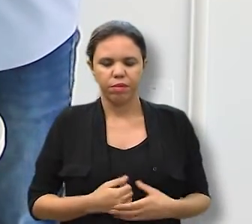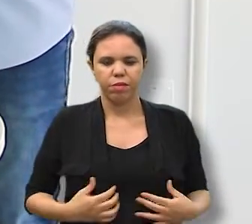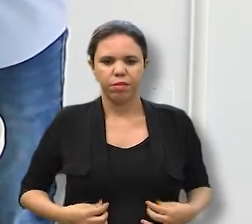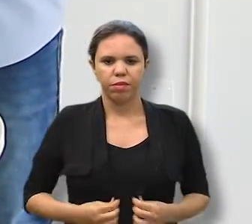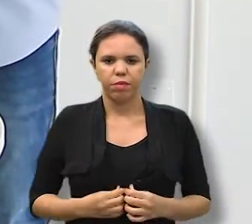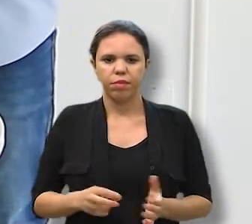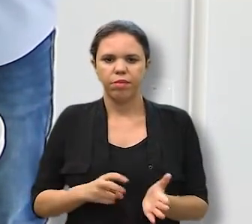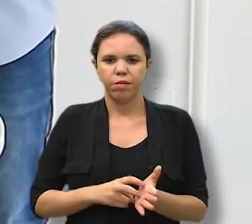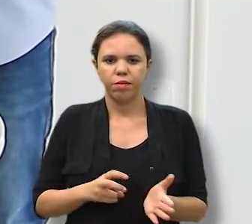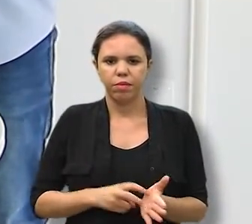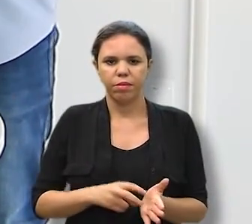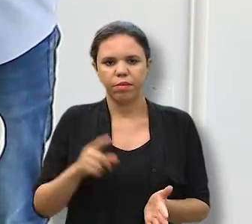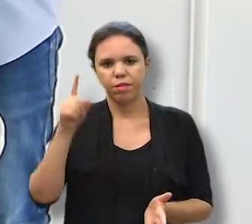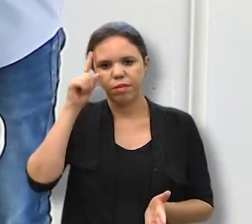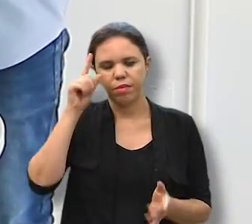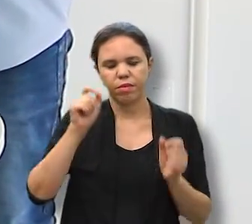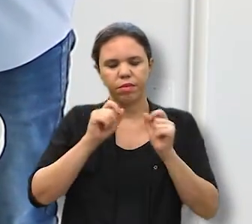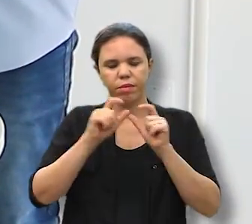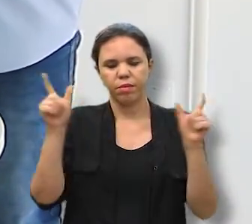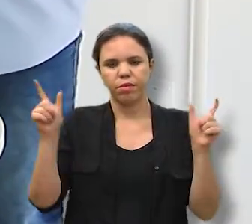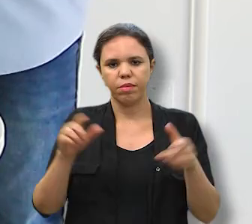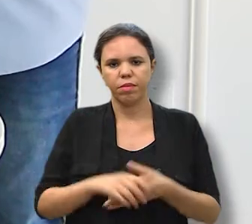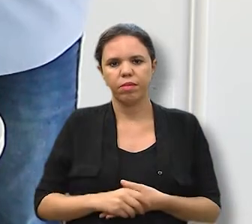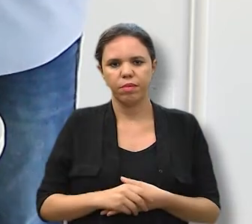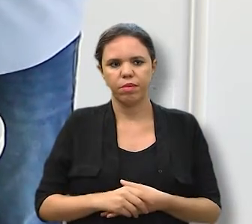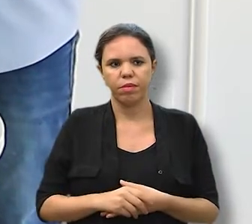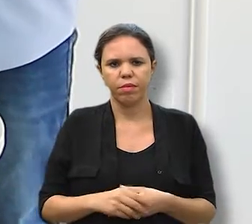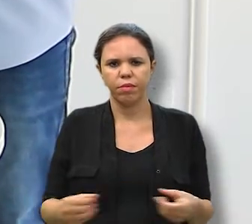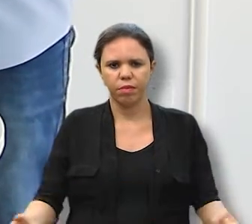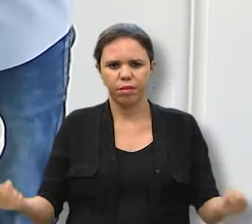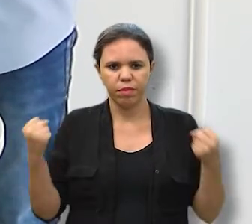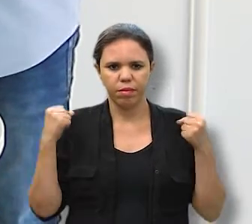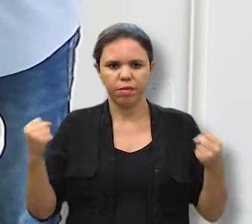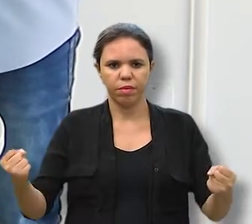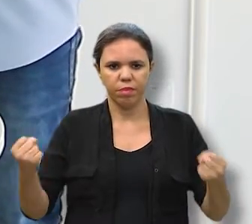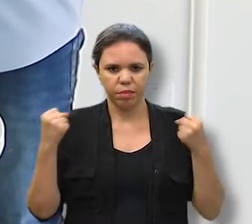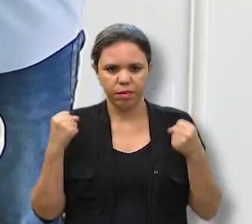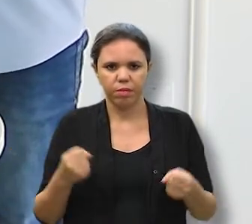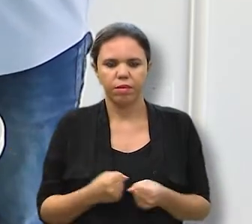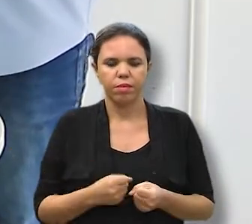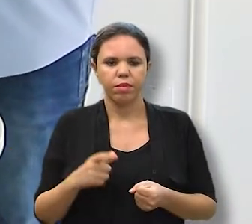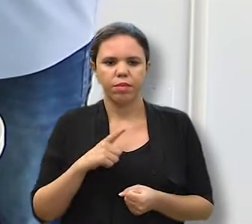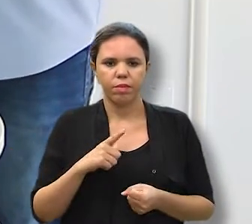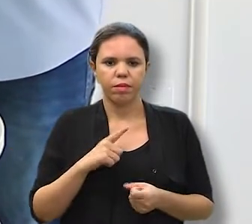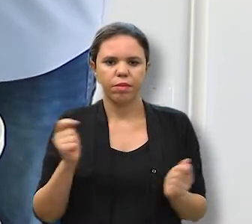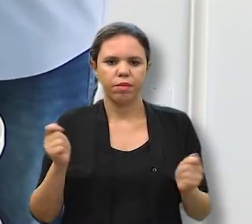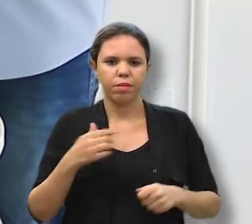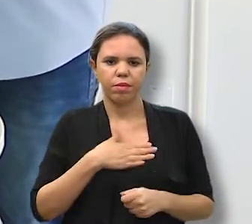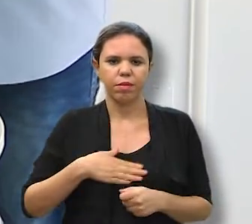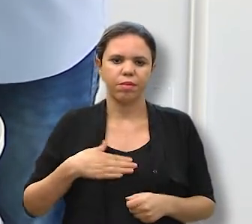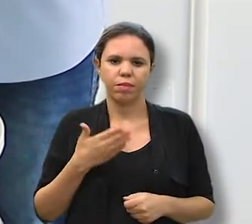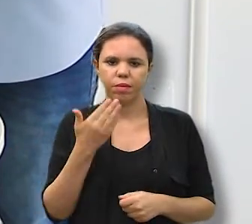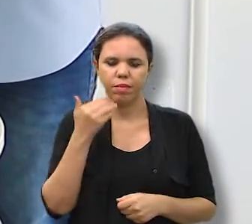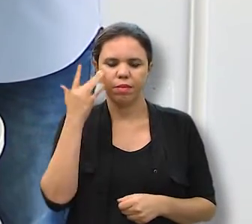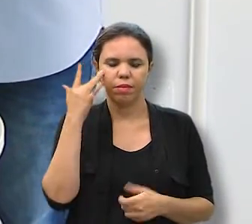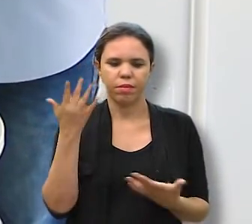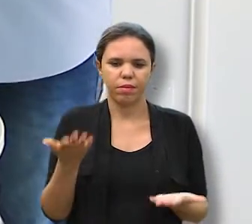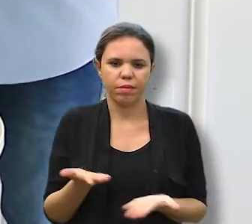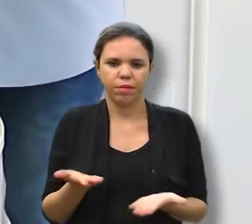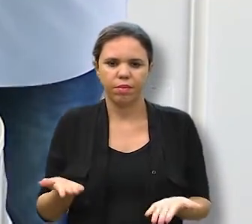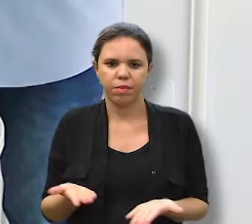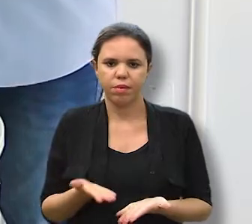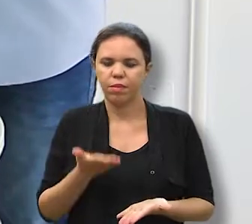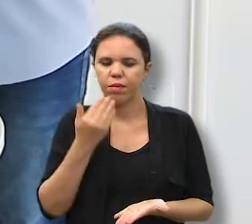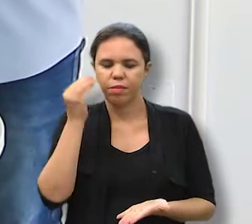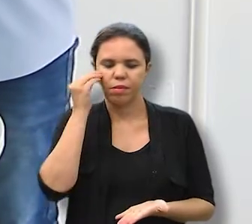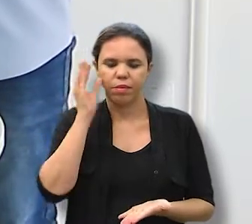todas as manhãs que eu acordo cedo, de crossfit, de malhação, tem que valer a pena. Eu acho que, olha, bom, eu